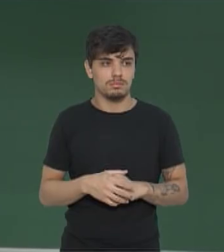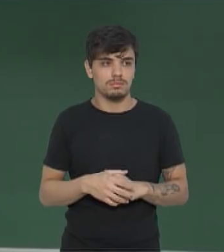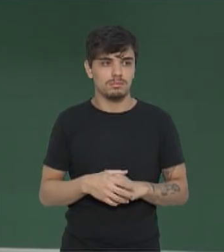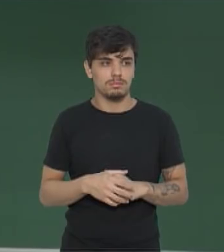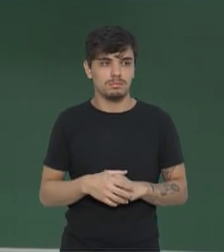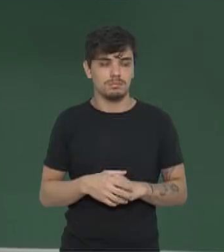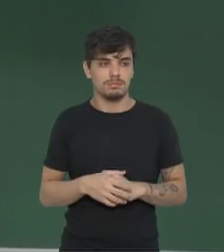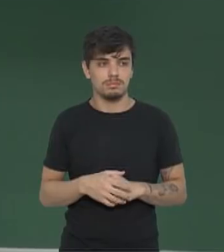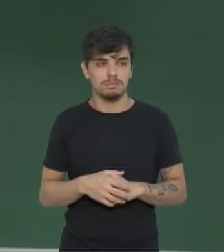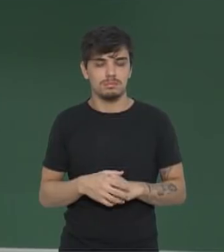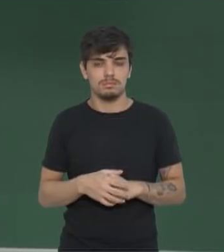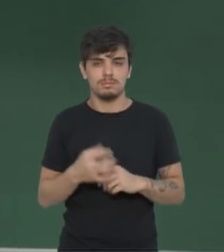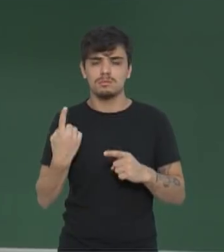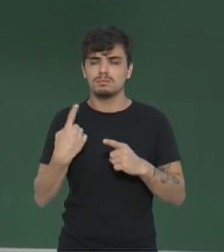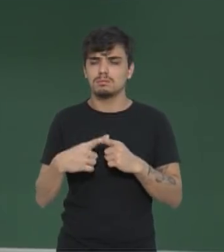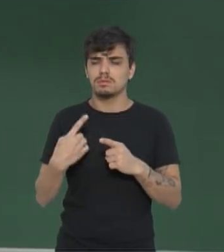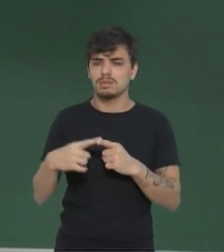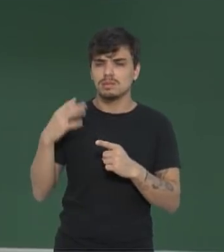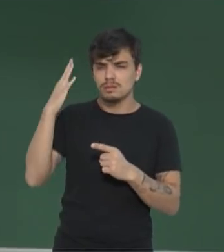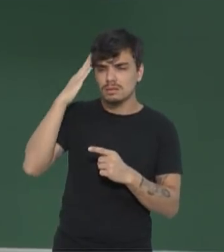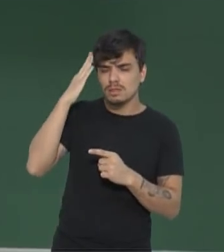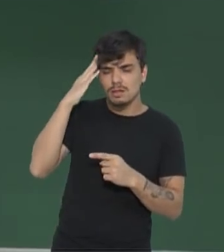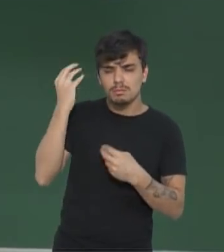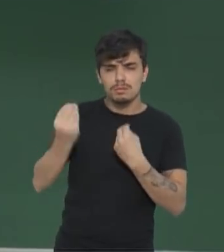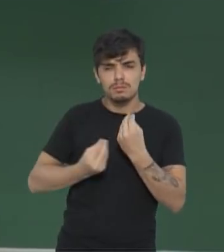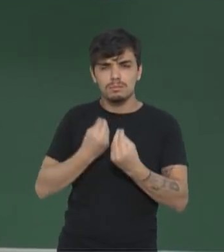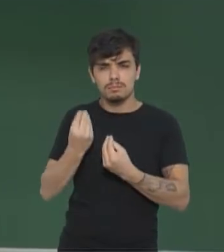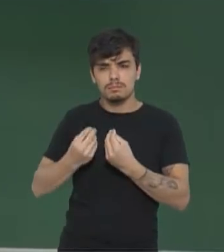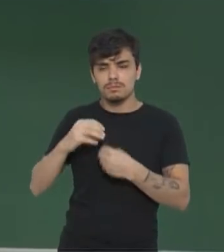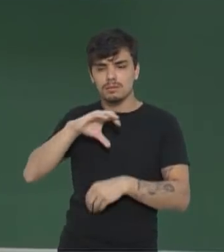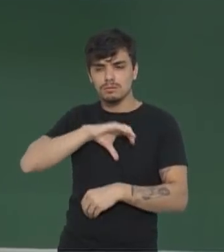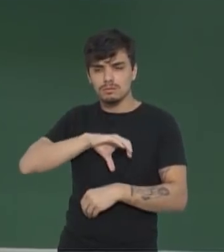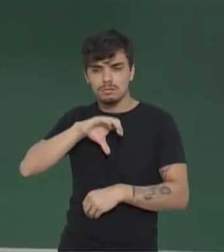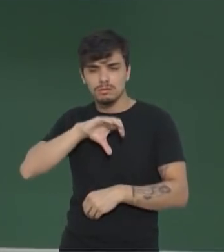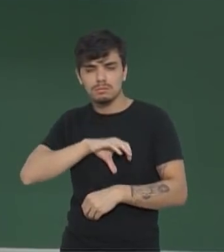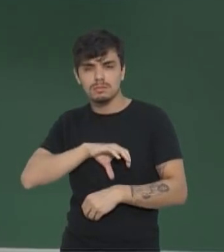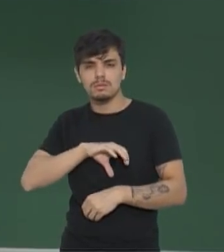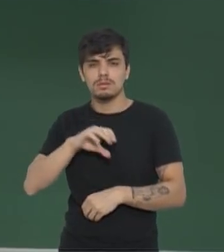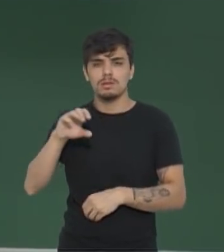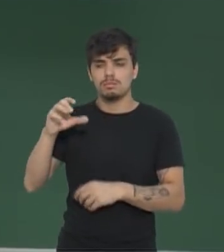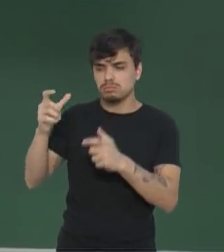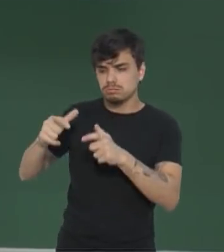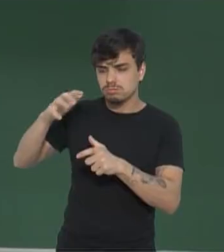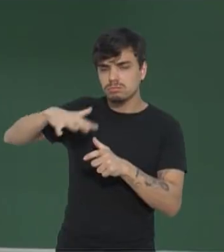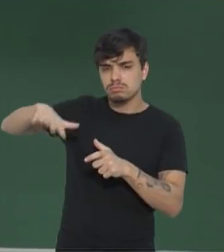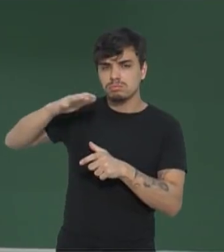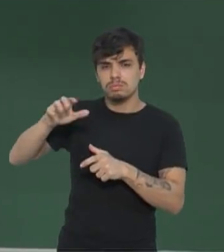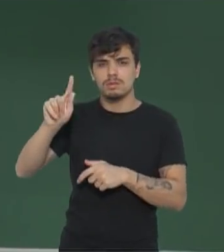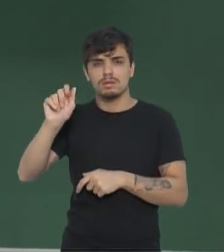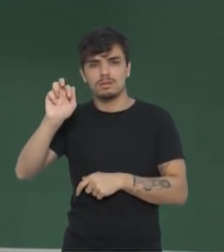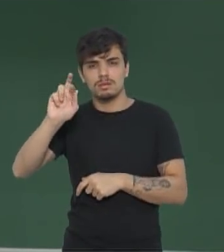E por que, professor, a gente sempre ouvia, o Reino de Portugal e Algarve? Parece que era um território